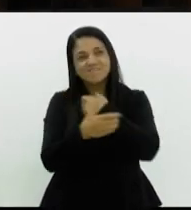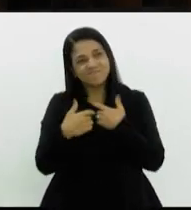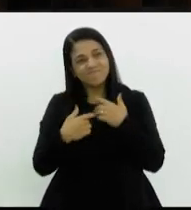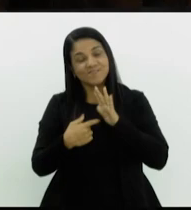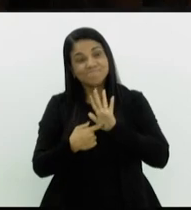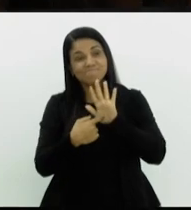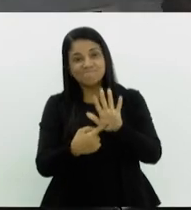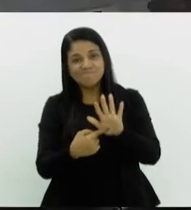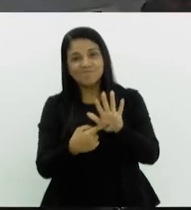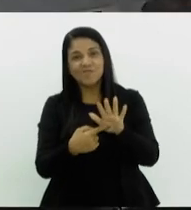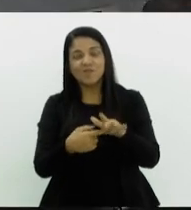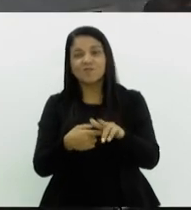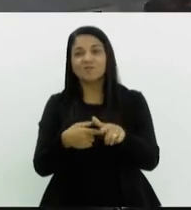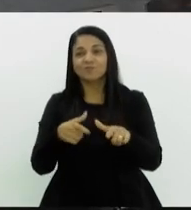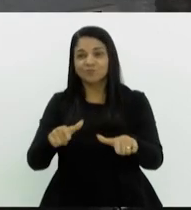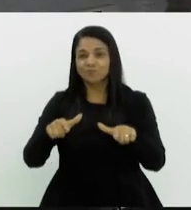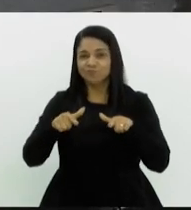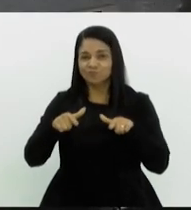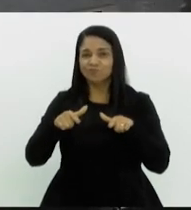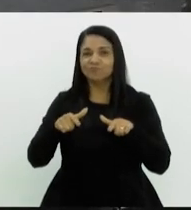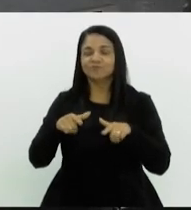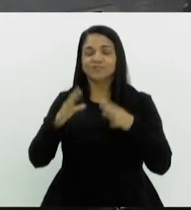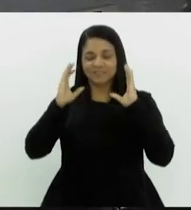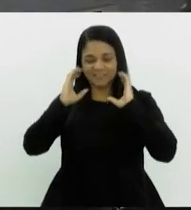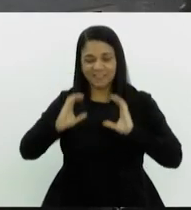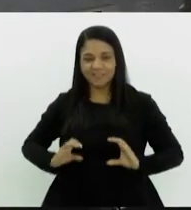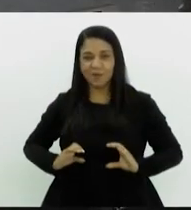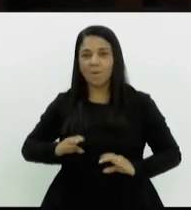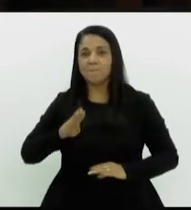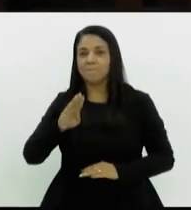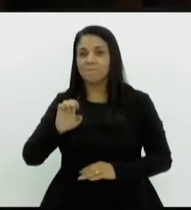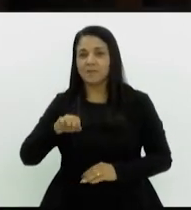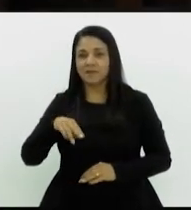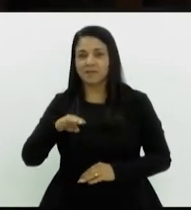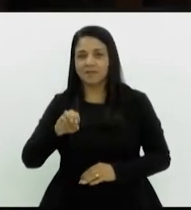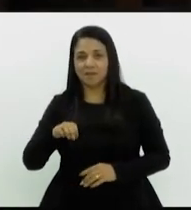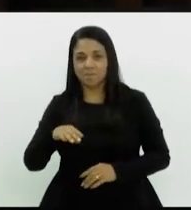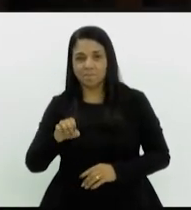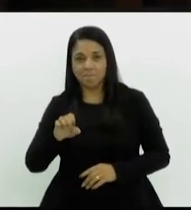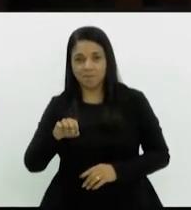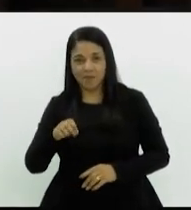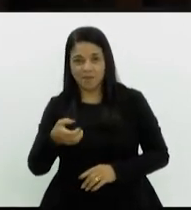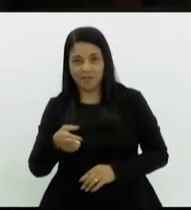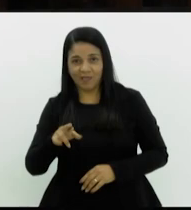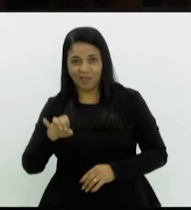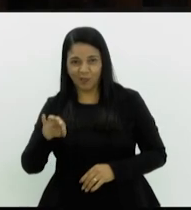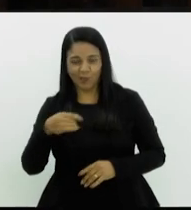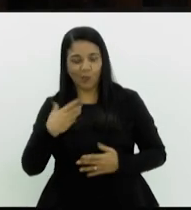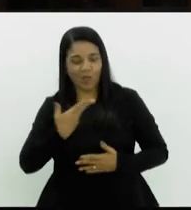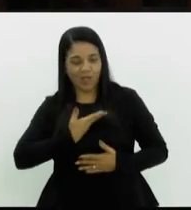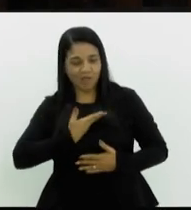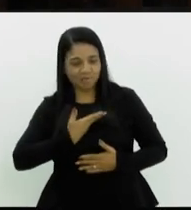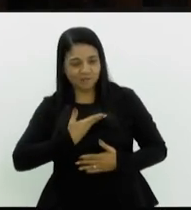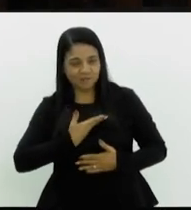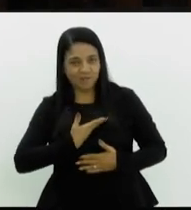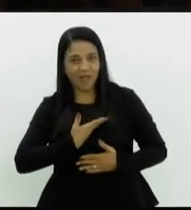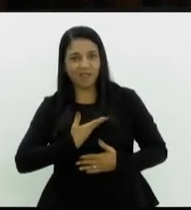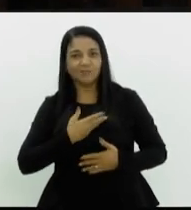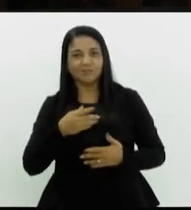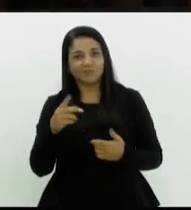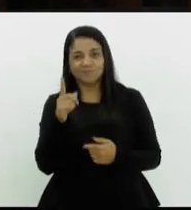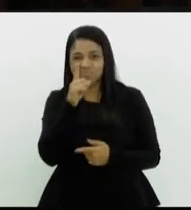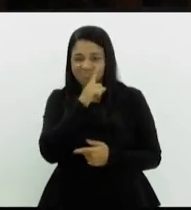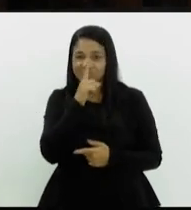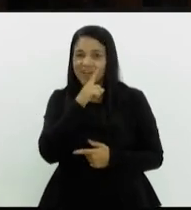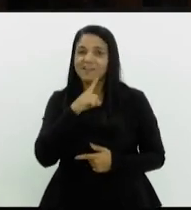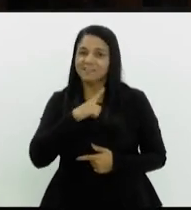apresentar aqui o título de cidadão benemérito, vou fazer questão de fazer isso, porque quando a gente tem essa amizade, a gente é próximo, a gente comete essas falhas.